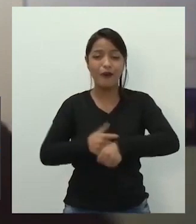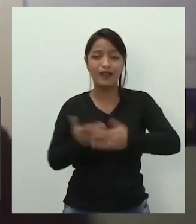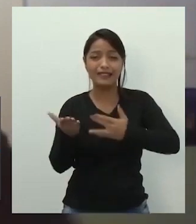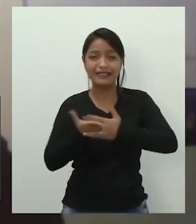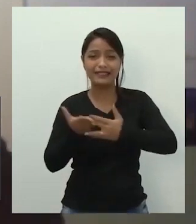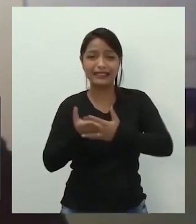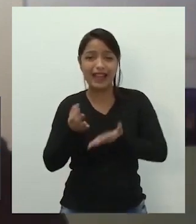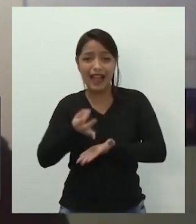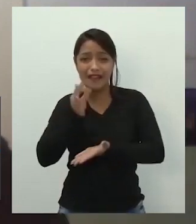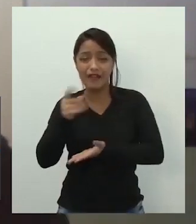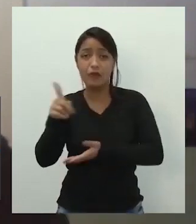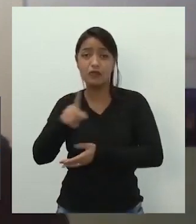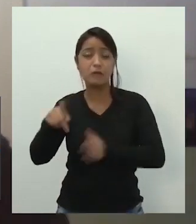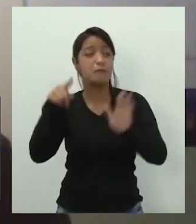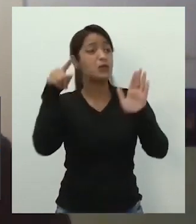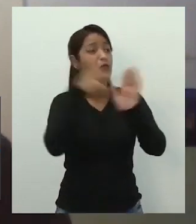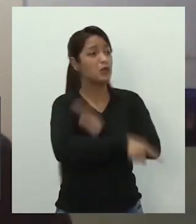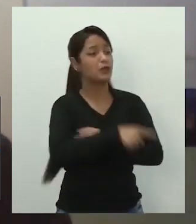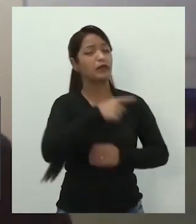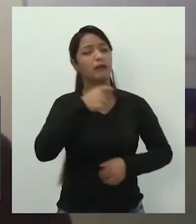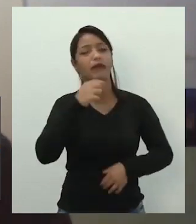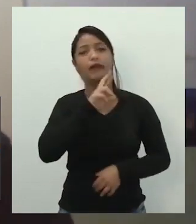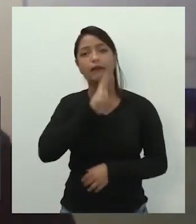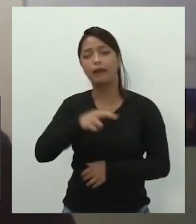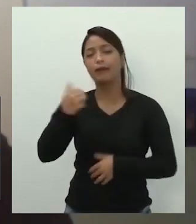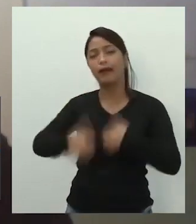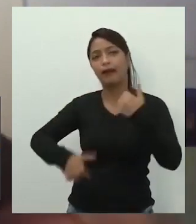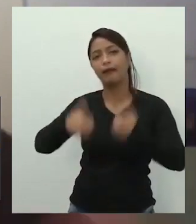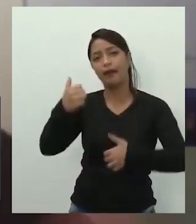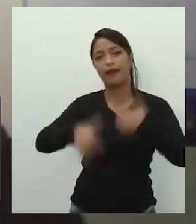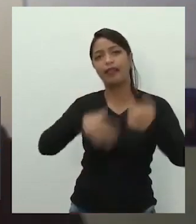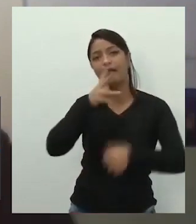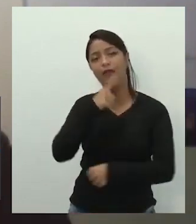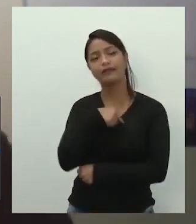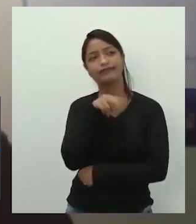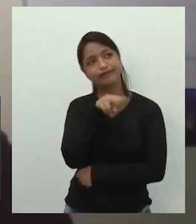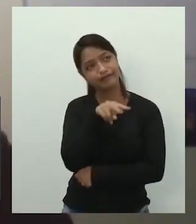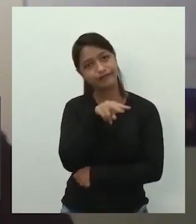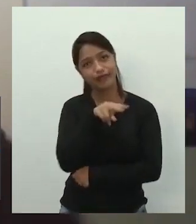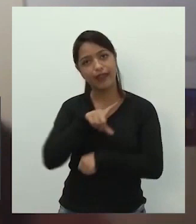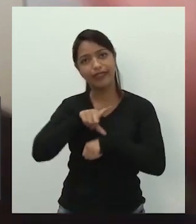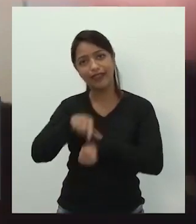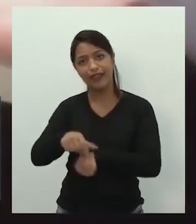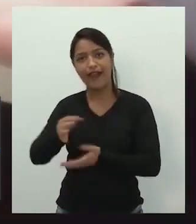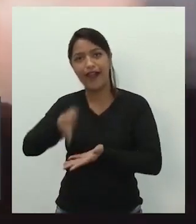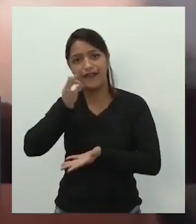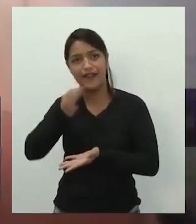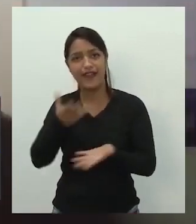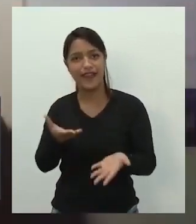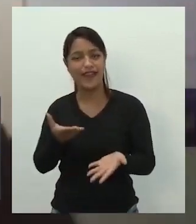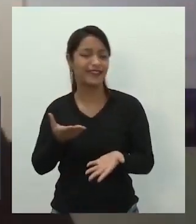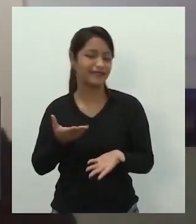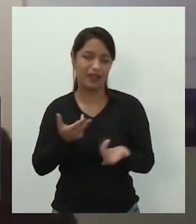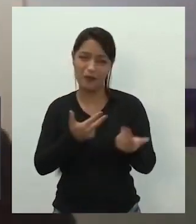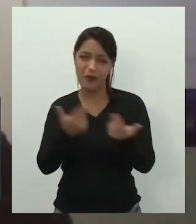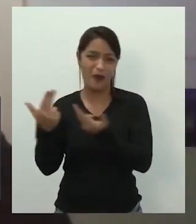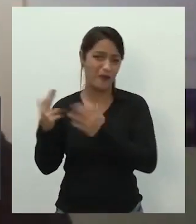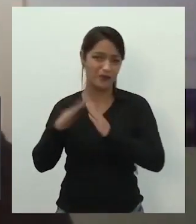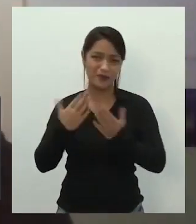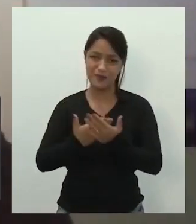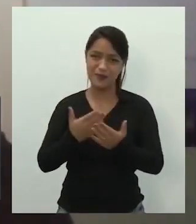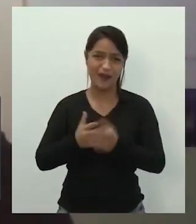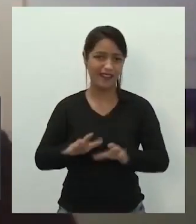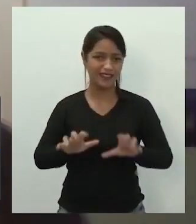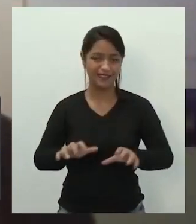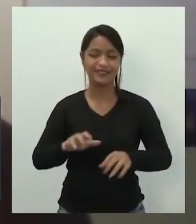de resposta e atrasa o nosso café, né? É esse momento aqui da escola, viu? Então, um abraço aí a todos os professores,